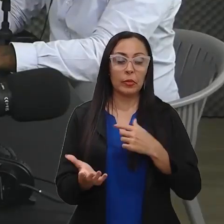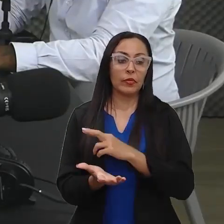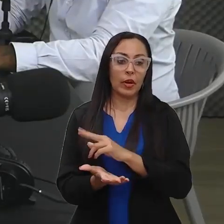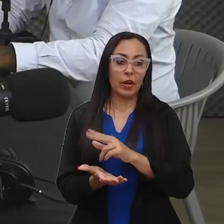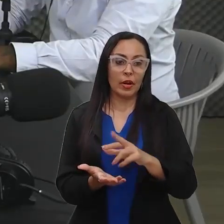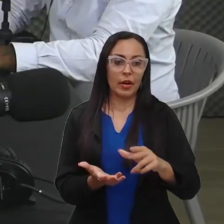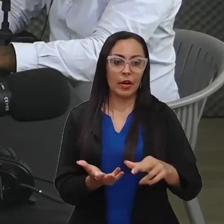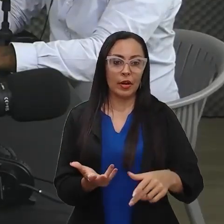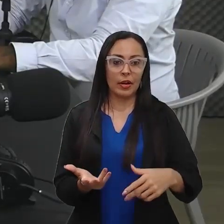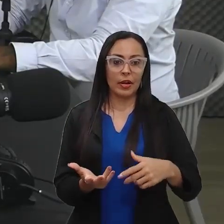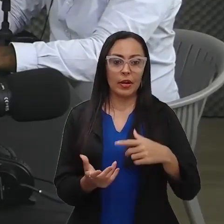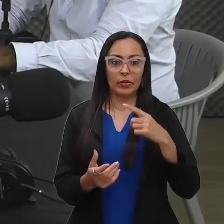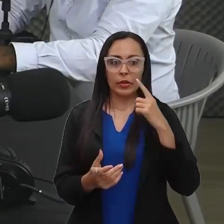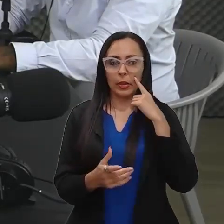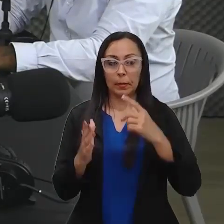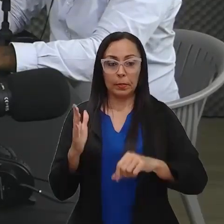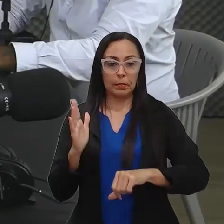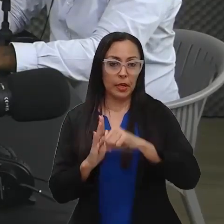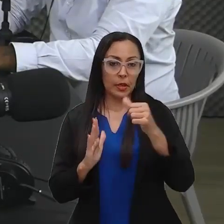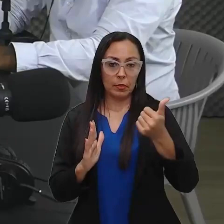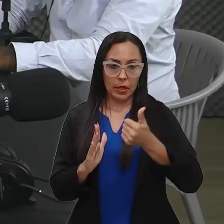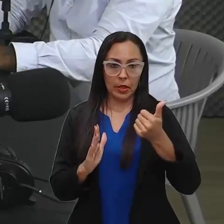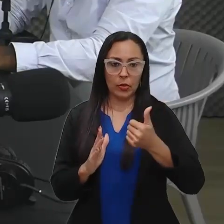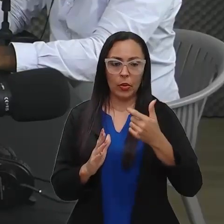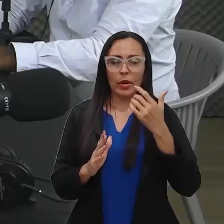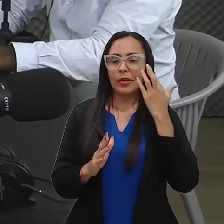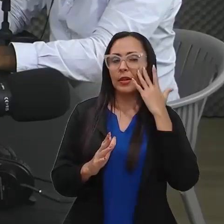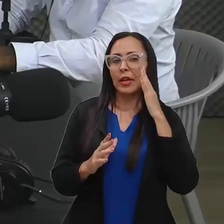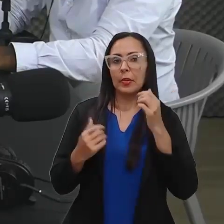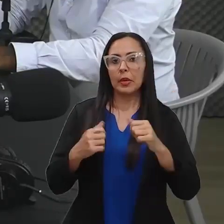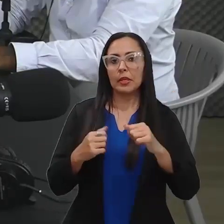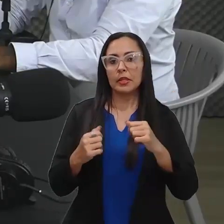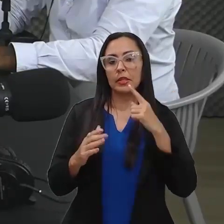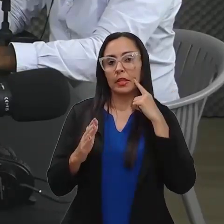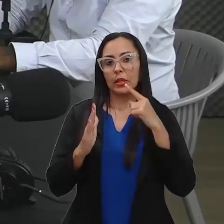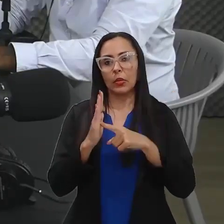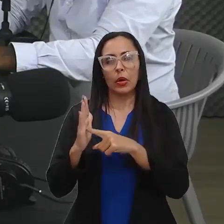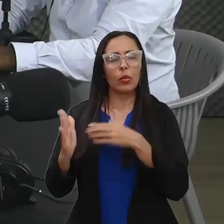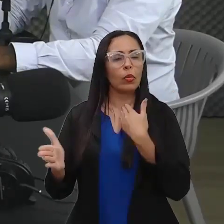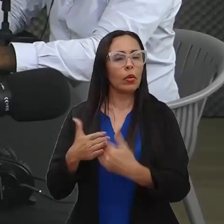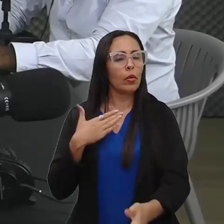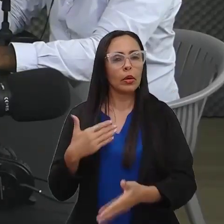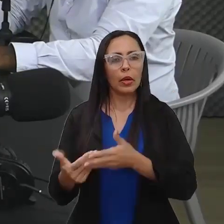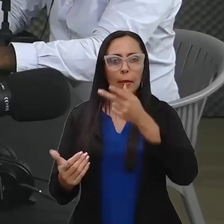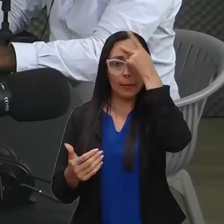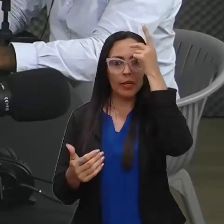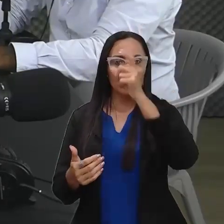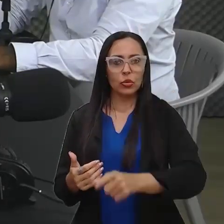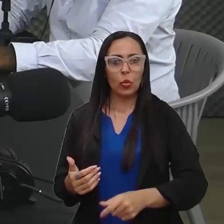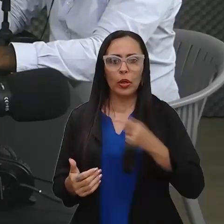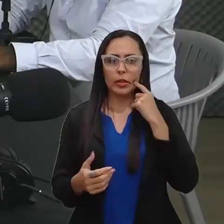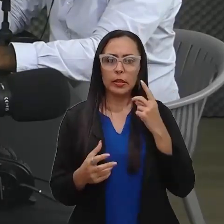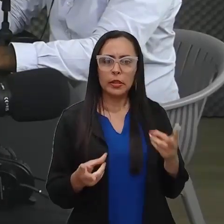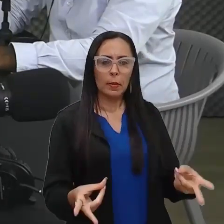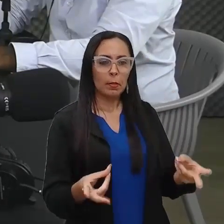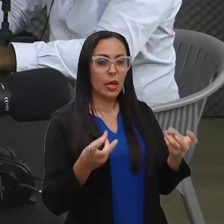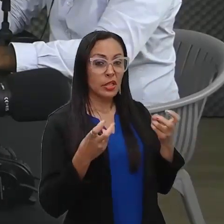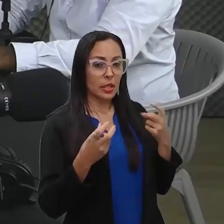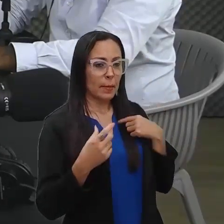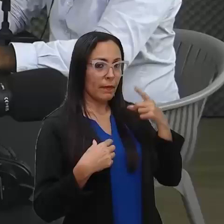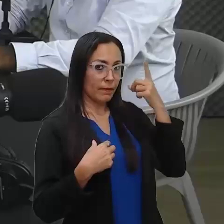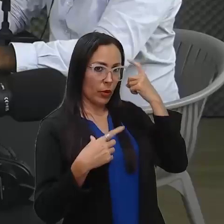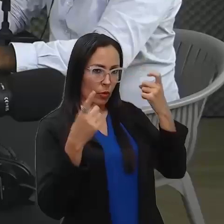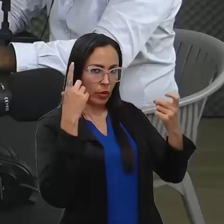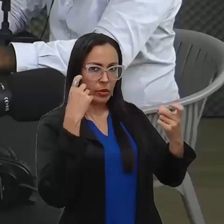canais. Vou primeiro responder quem precisa denunciar. Qualquer pessoa que identifique um mínimo sinal de violência.